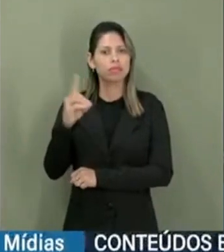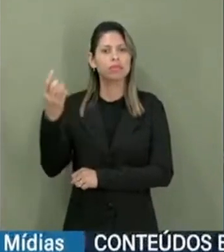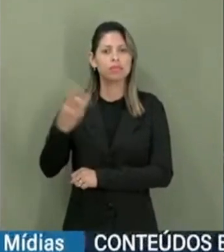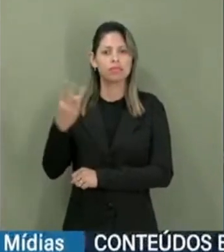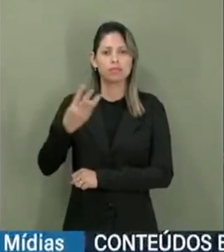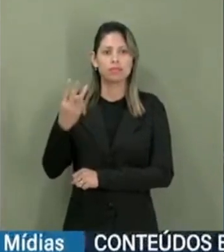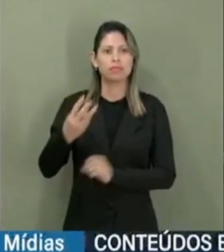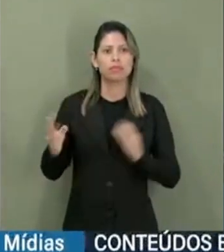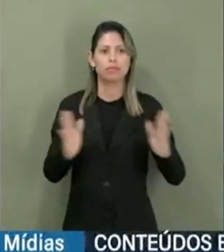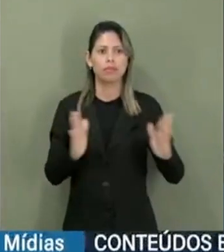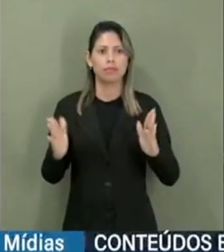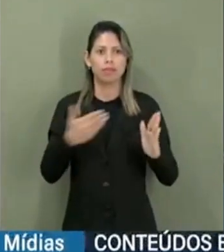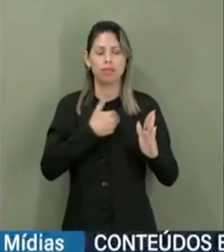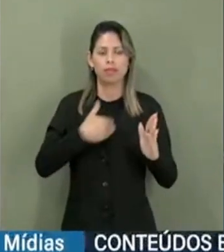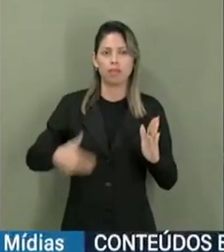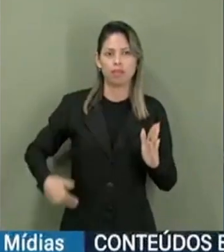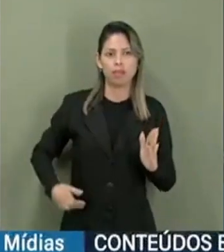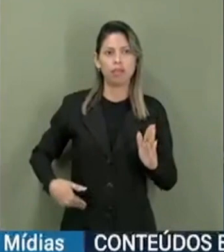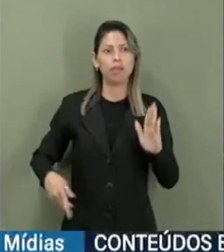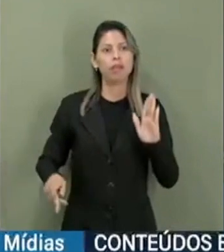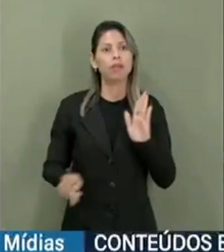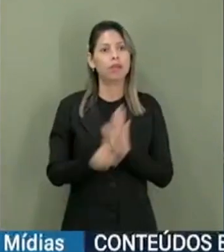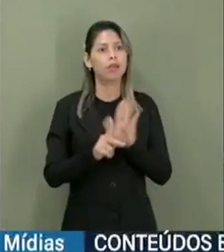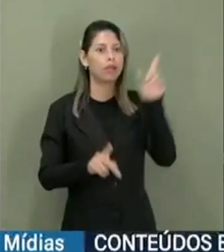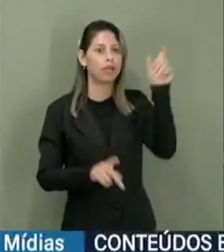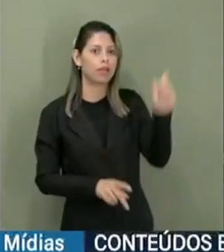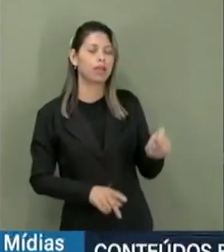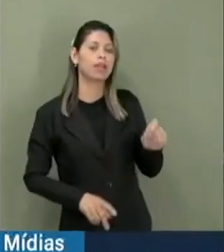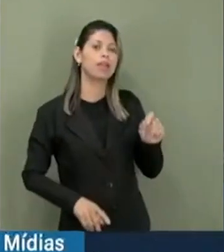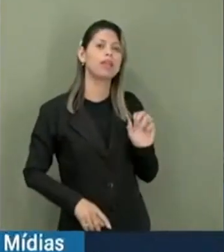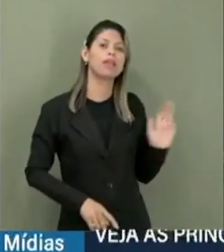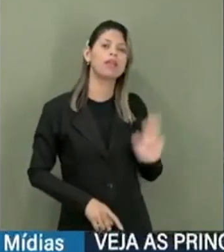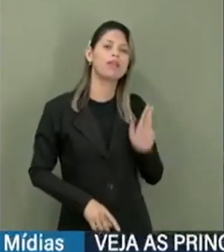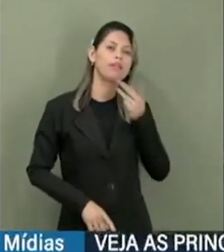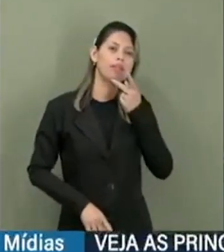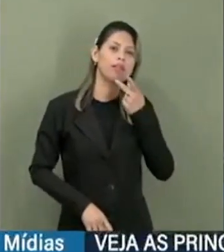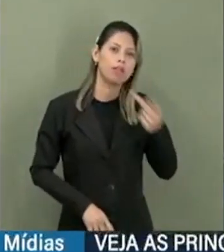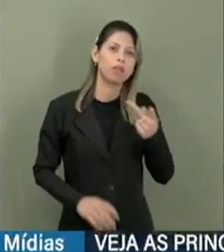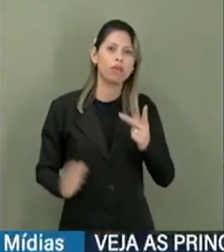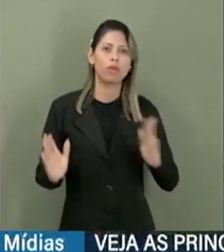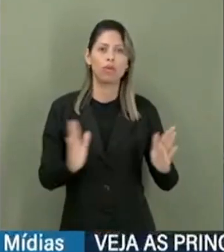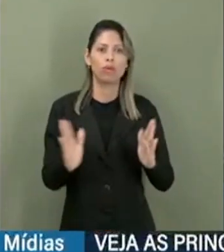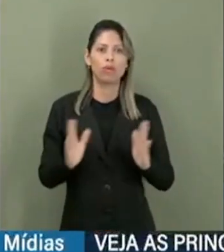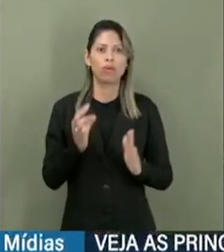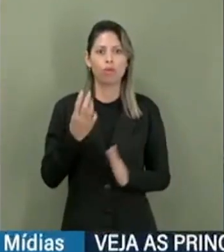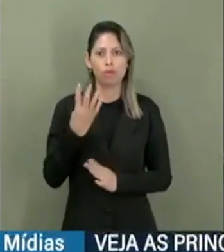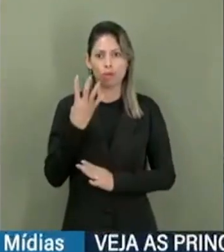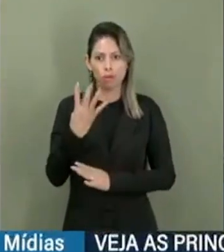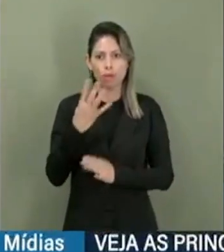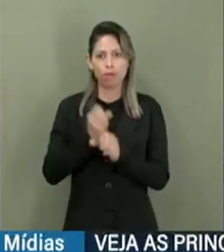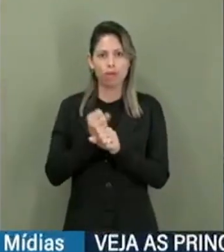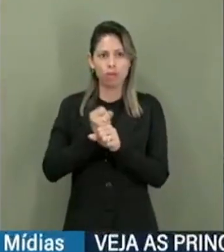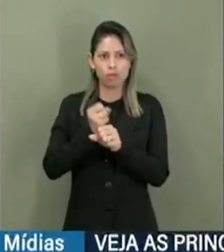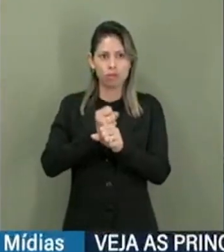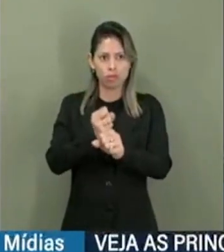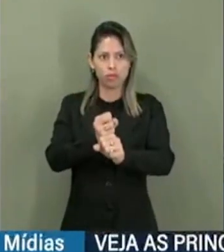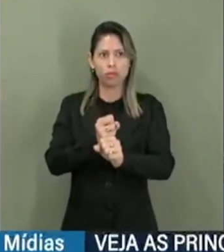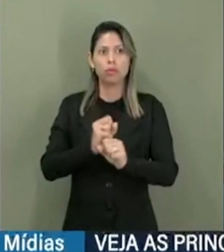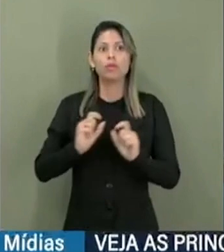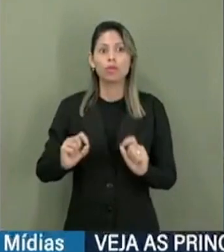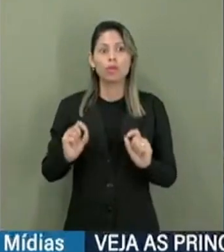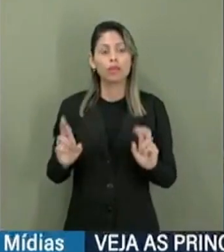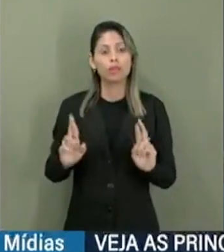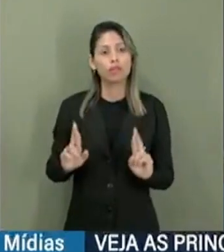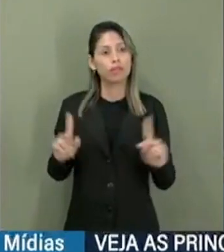e ele próprio disse que é um pequeno período Dentro de quatro anos no entanto Diferentemente